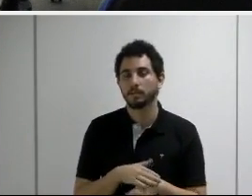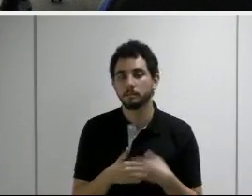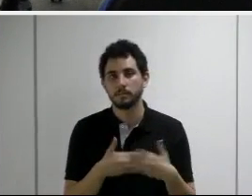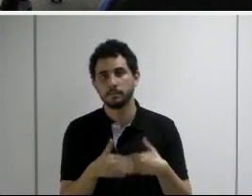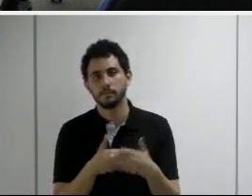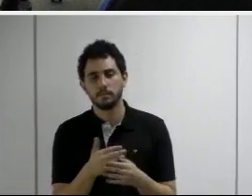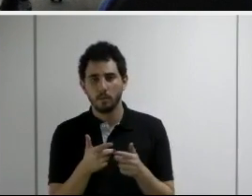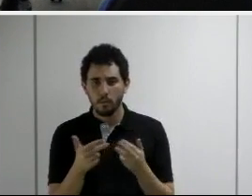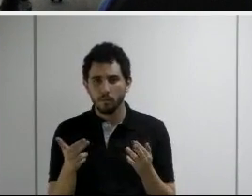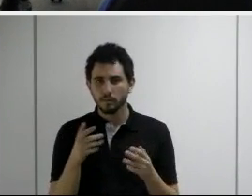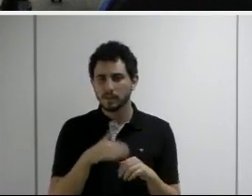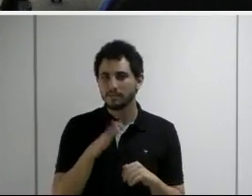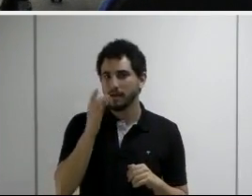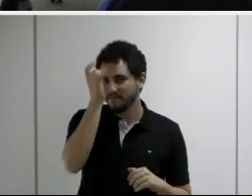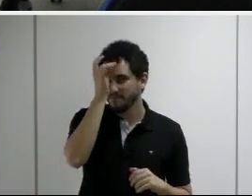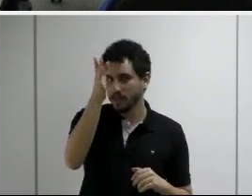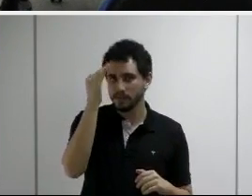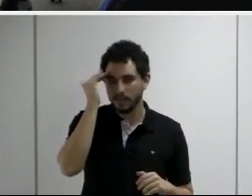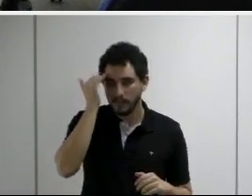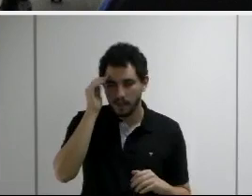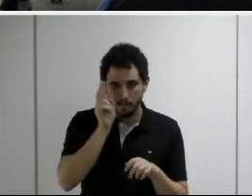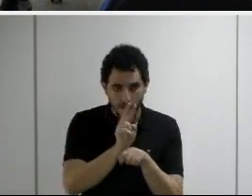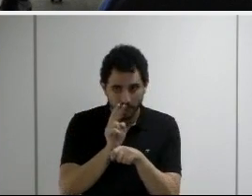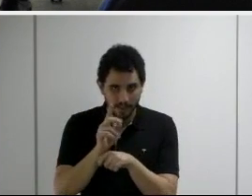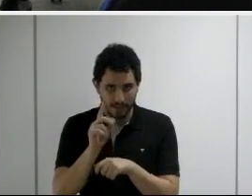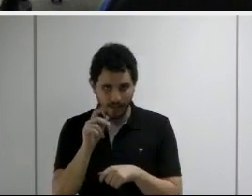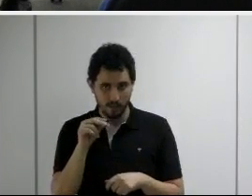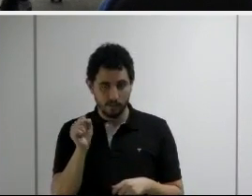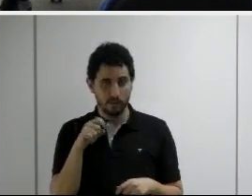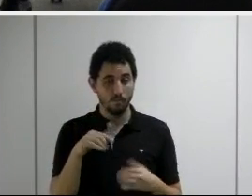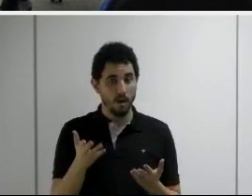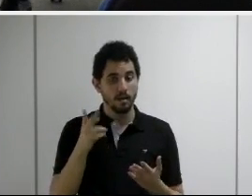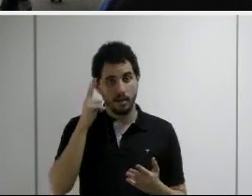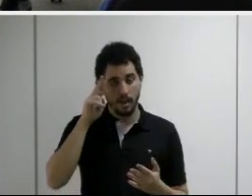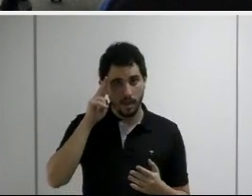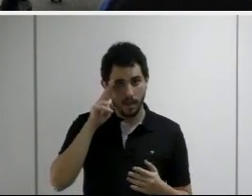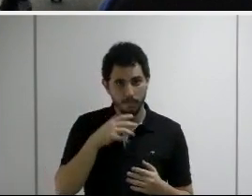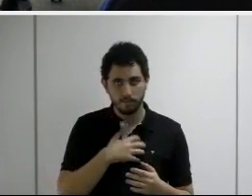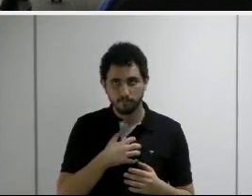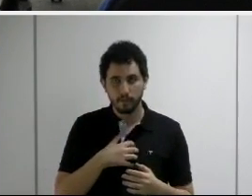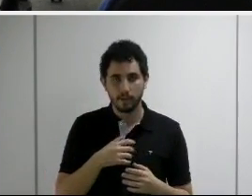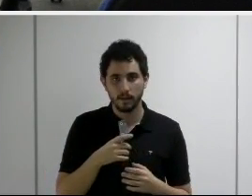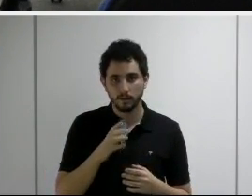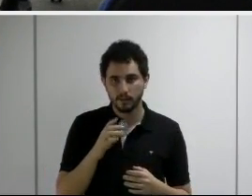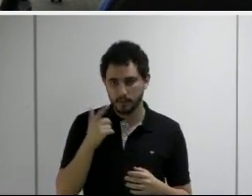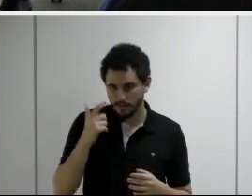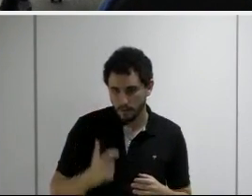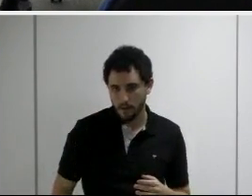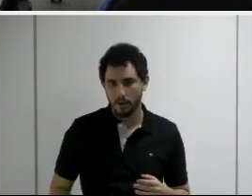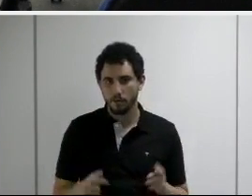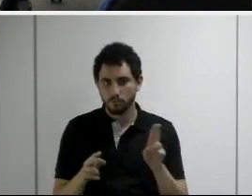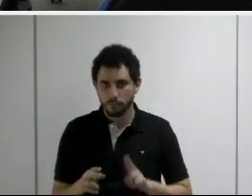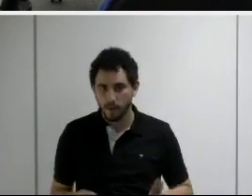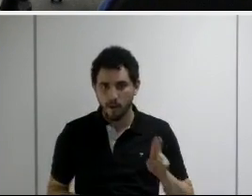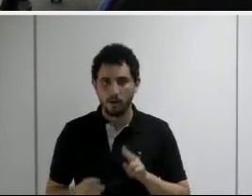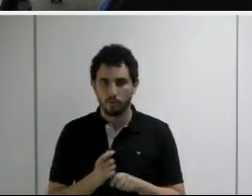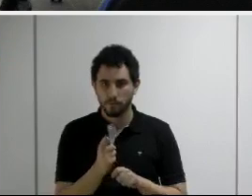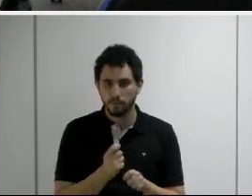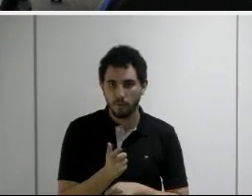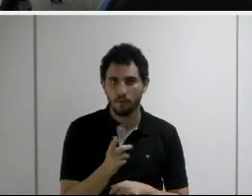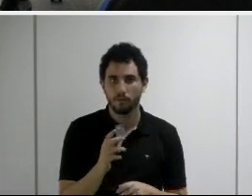E uma coisa que acho que é mais fácil de entender em proteção de dados, quando a gente lembra da nossa perspectiva como cidadão, como usuário, como consumidor, como titular